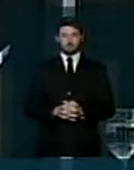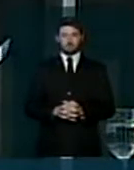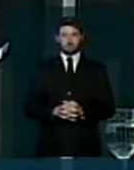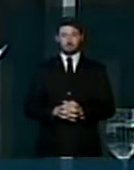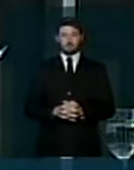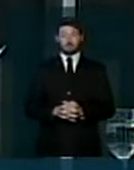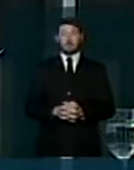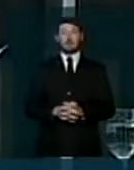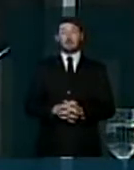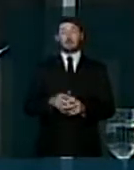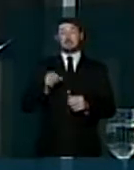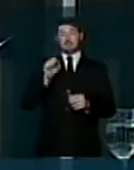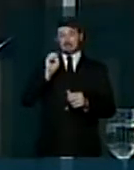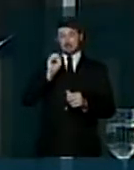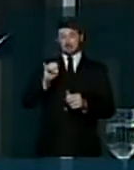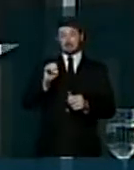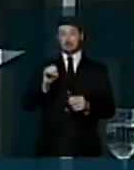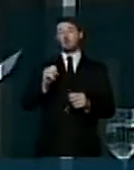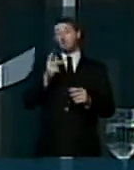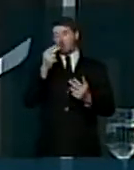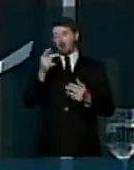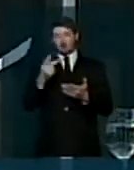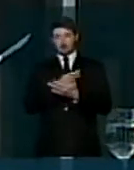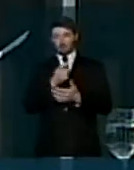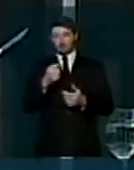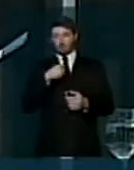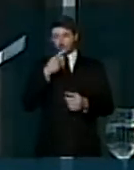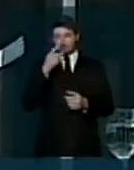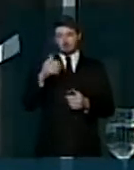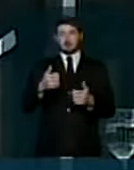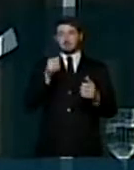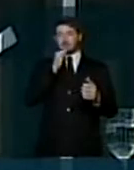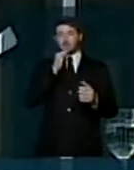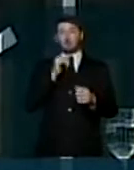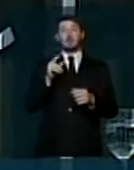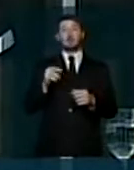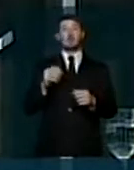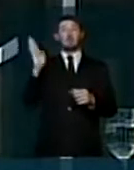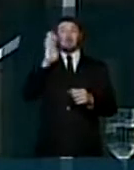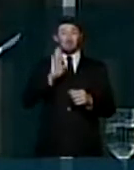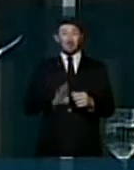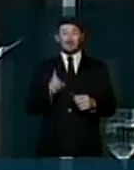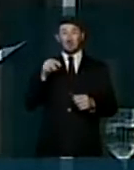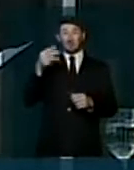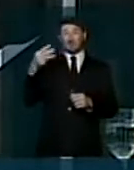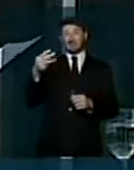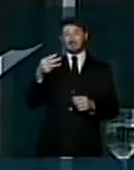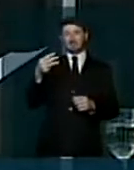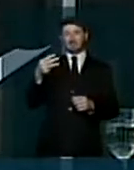culminar desses crimes com jornalistas, eu cito aqui que o Brasil ultrapassou, era o terceiro lugar